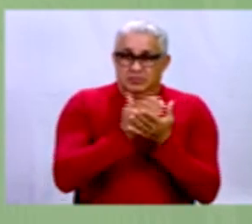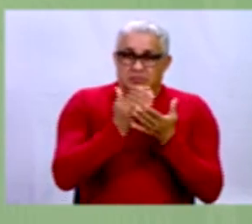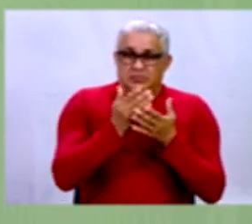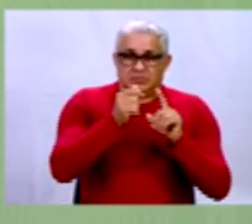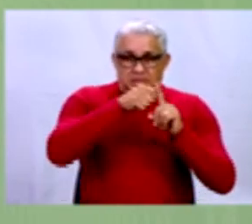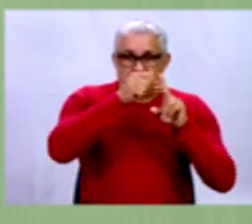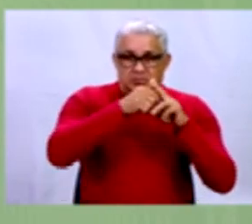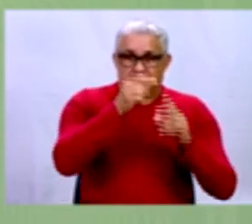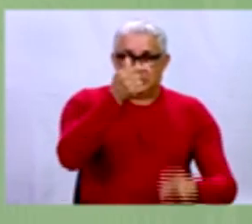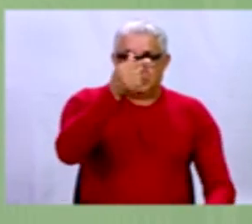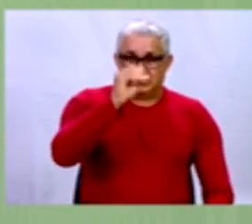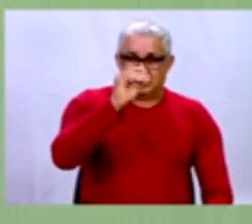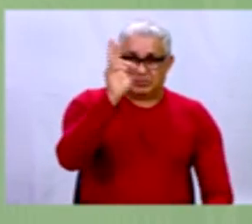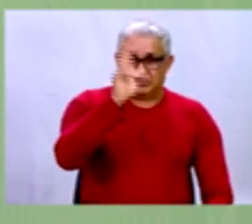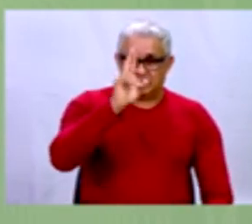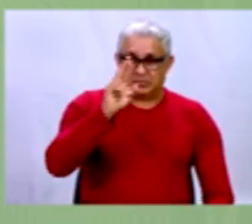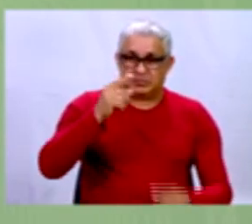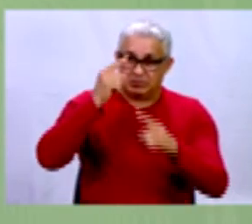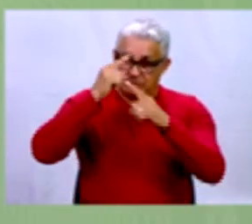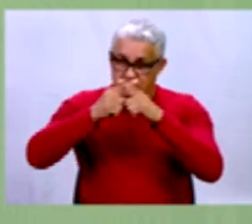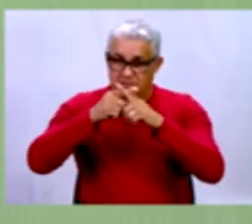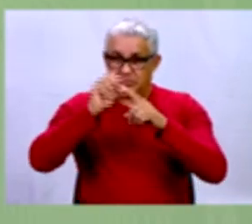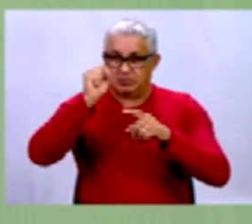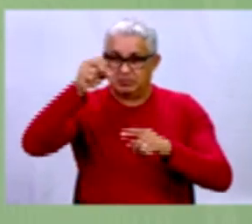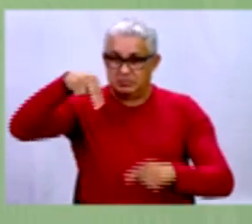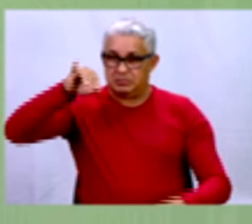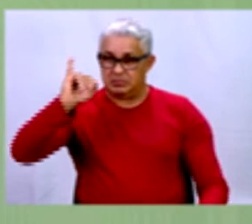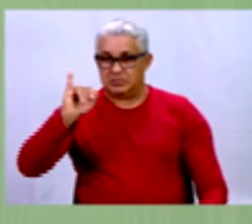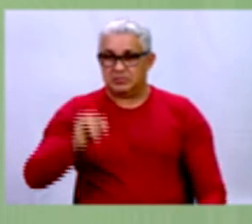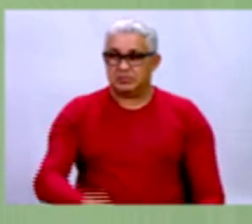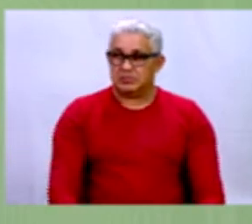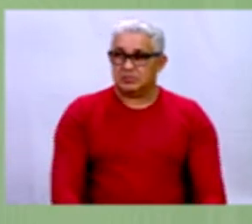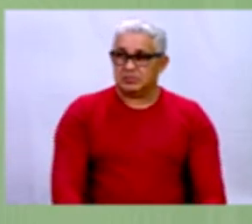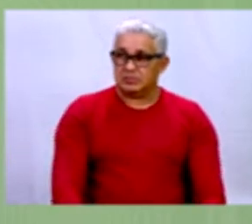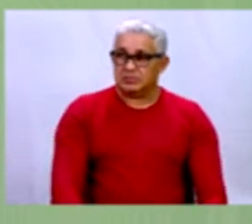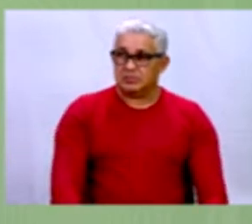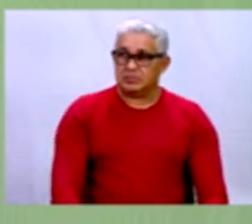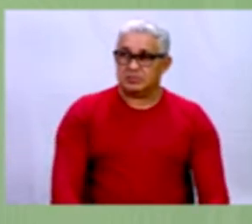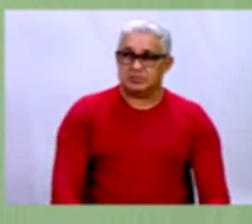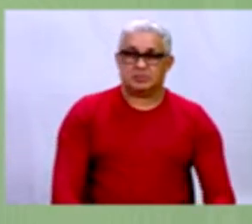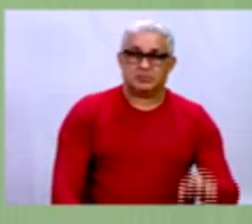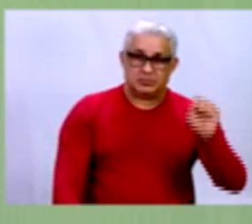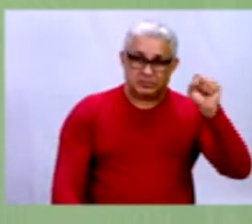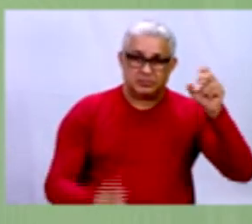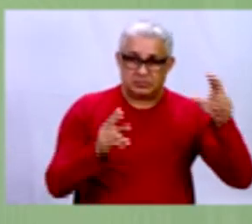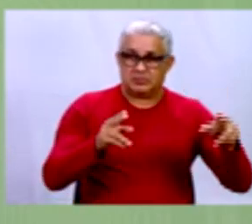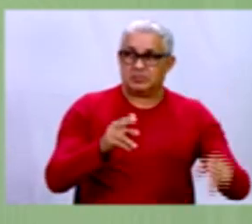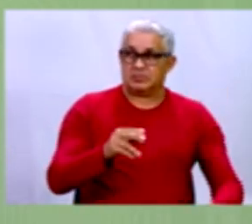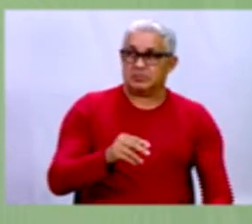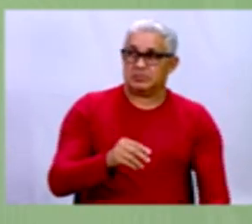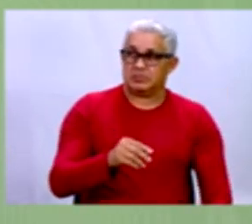mês? R$70, vezes o meu SNI. Então, 70 vezes